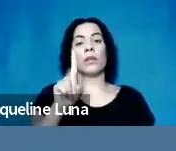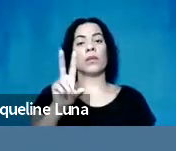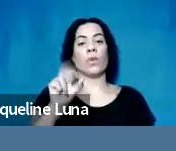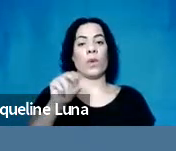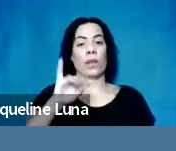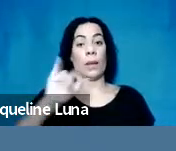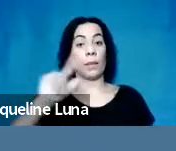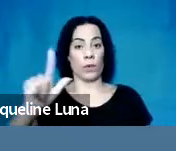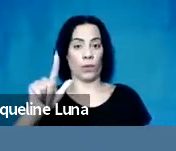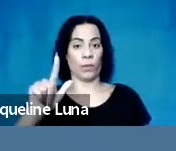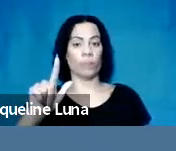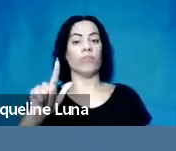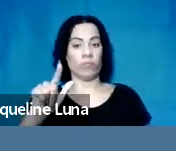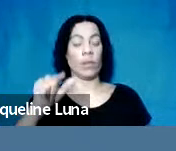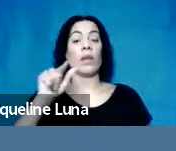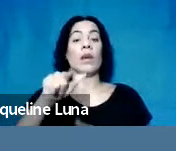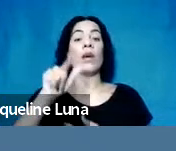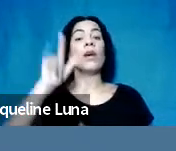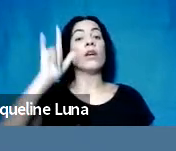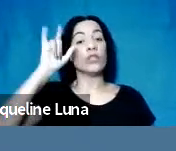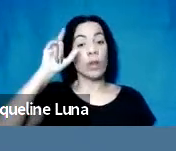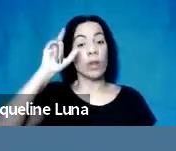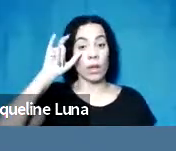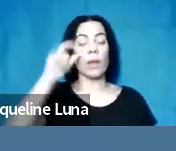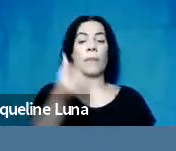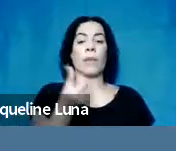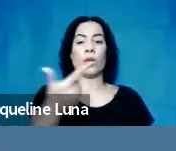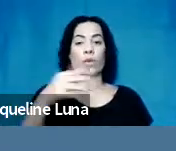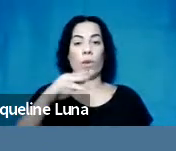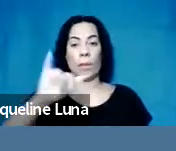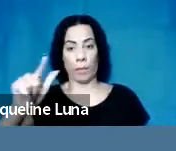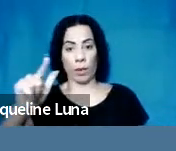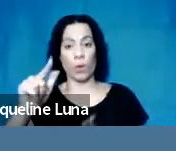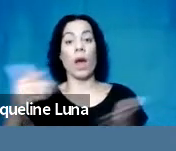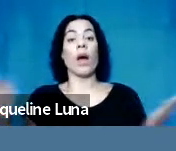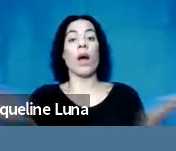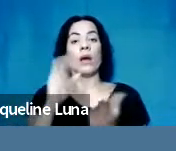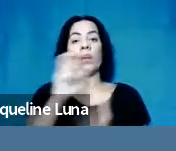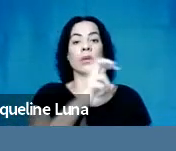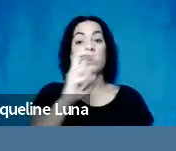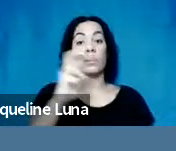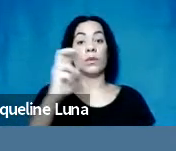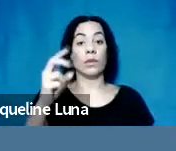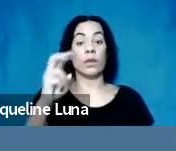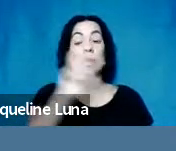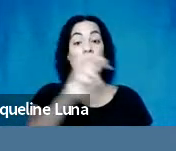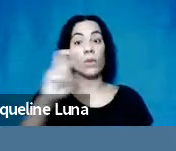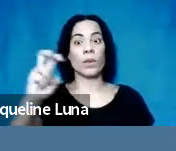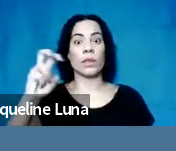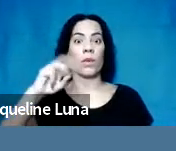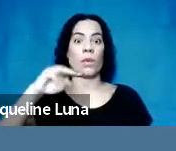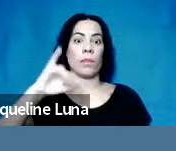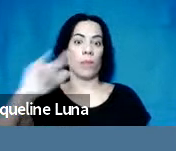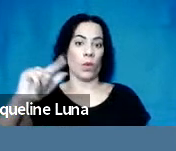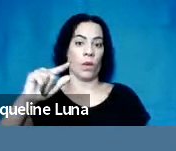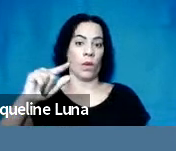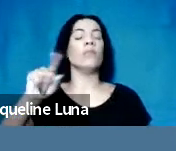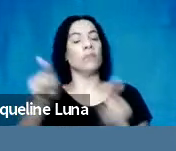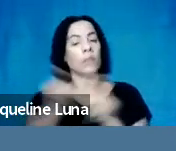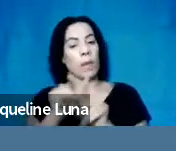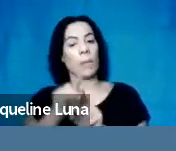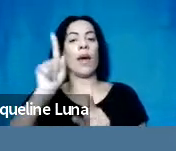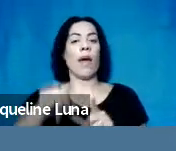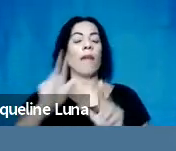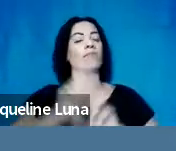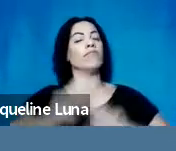150 mil. Instagram, 62 mil e chegamos agora a 555 mil, que também é uma rede